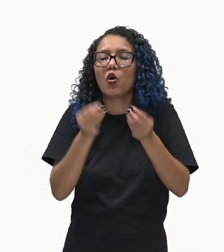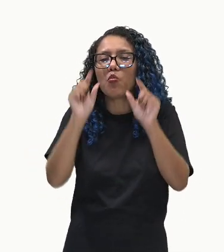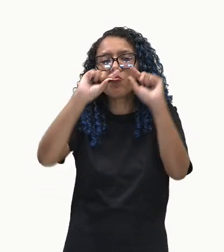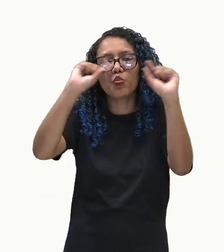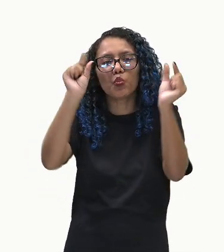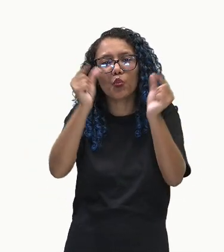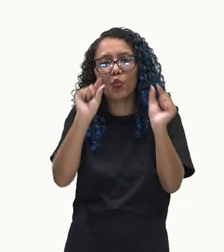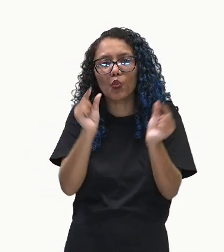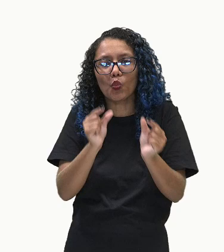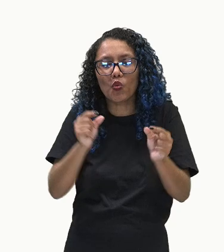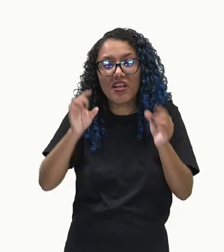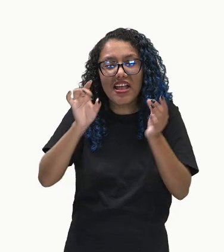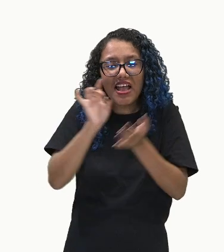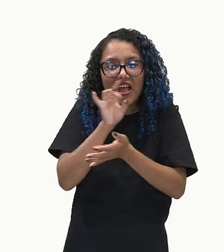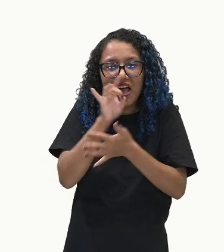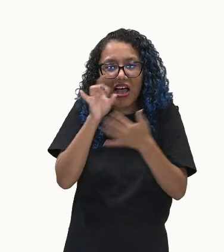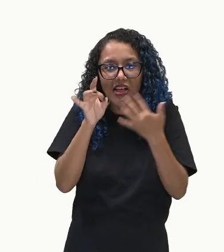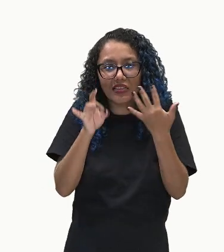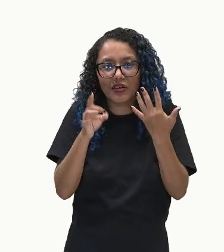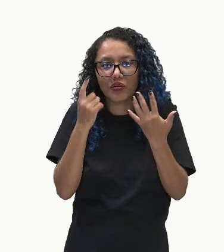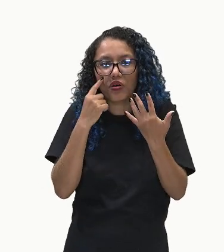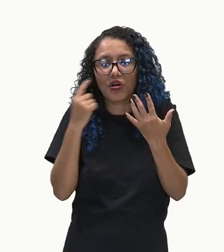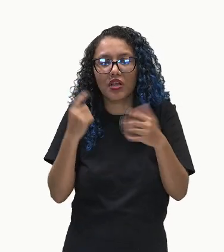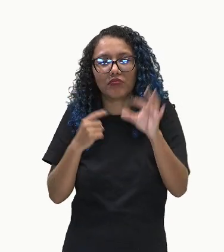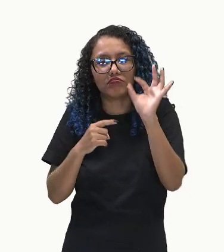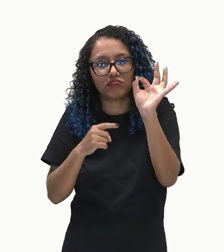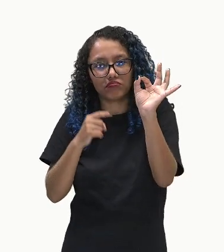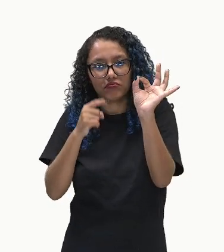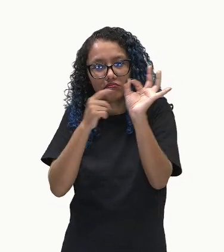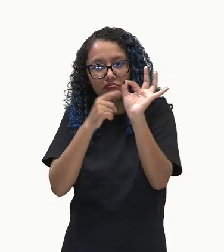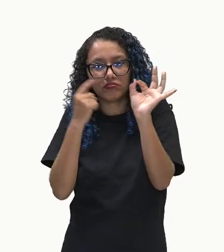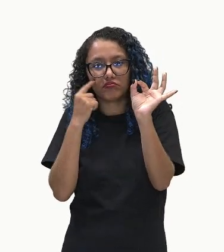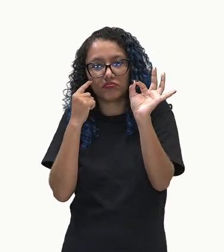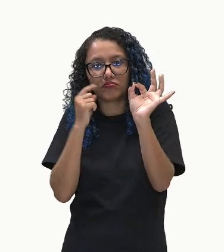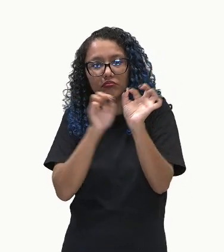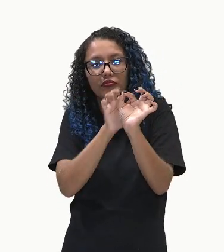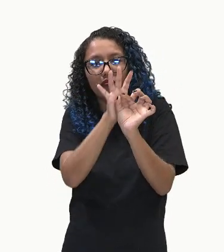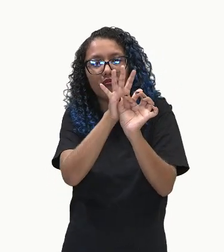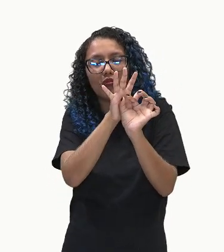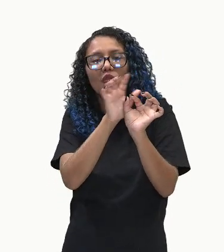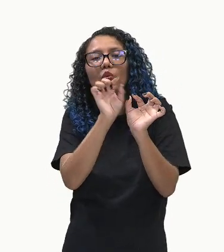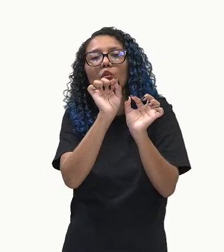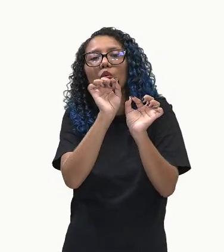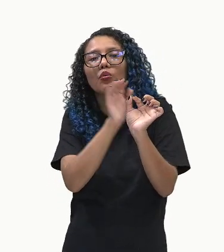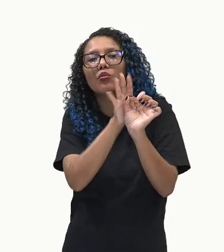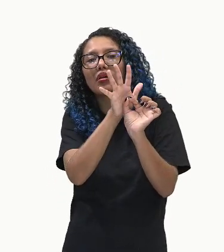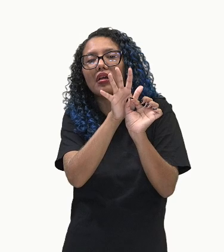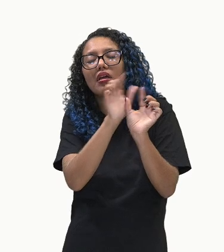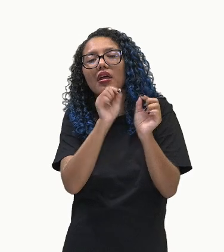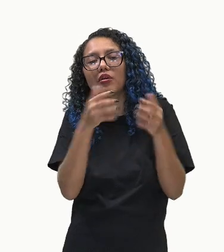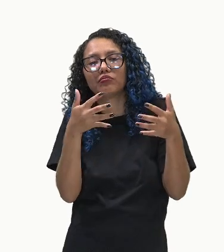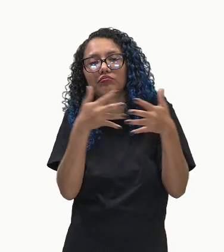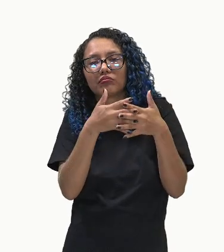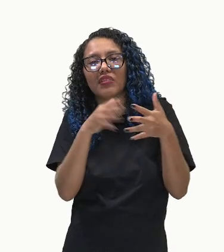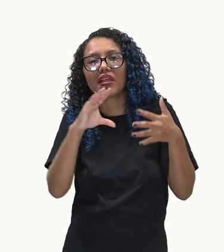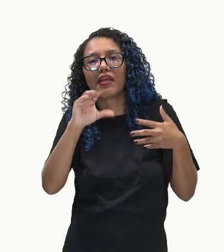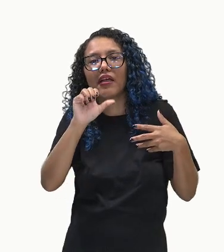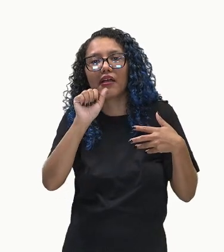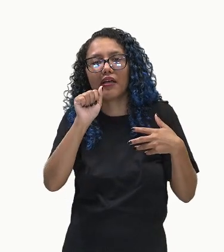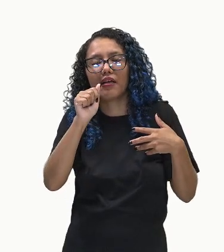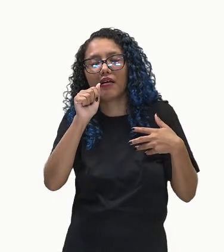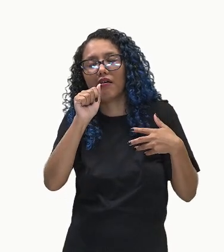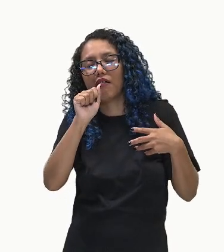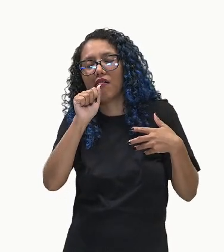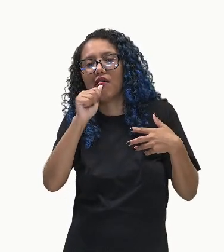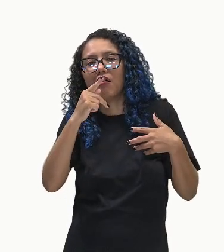nessa situaçãozinha, nessa imagem, onde tem um novelozinho, na verdade são capilares entrando em contato, né, com